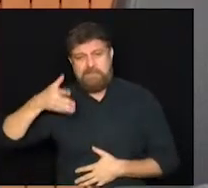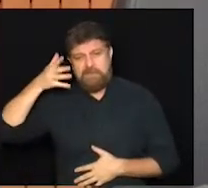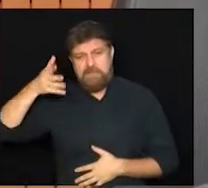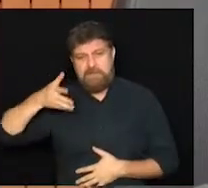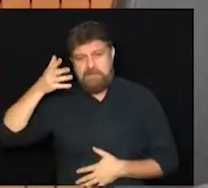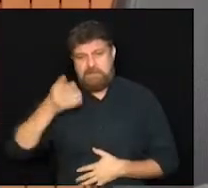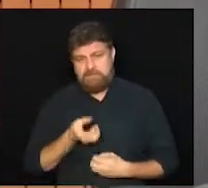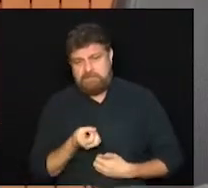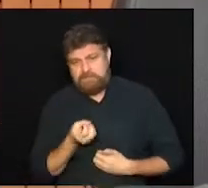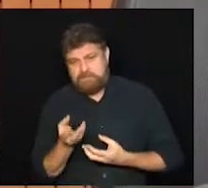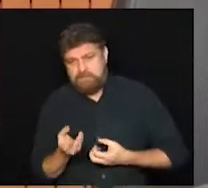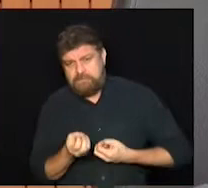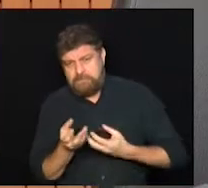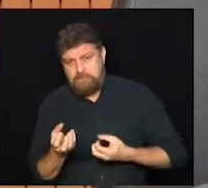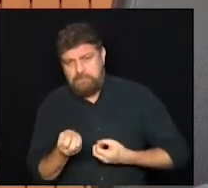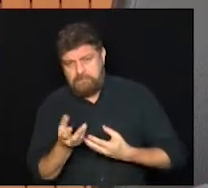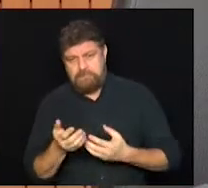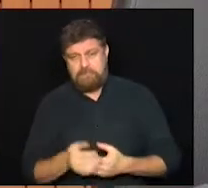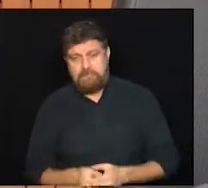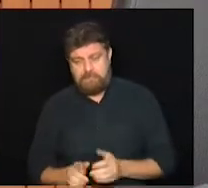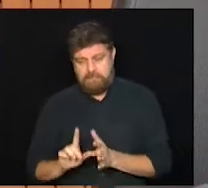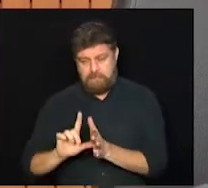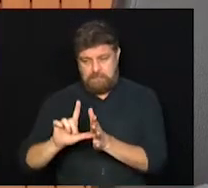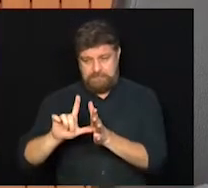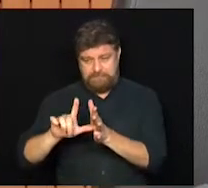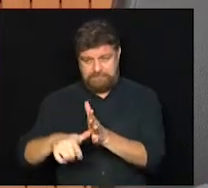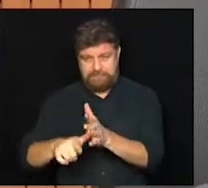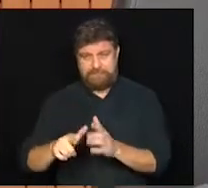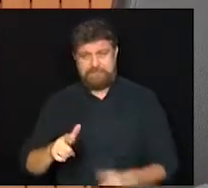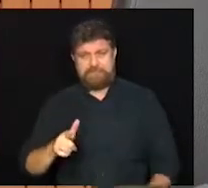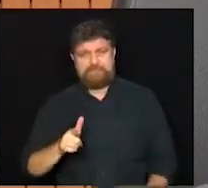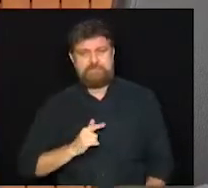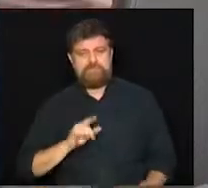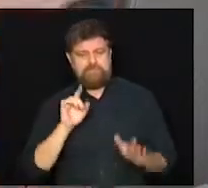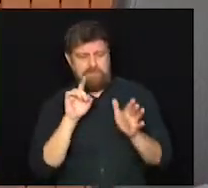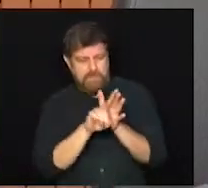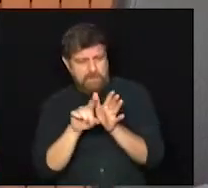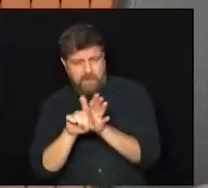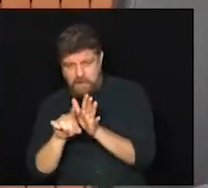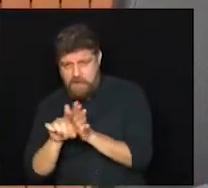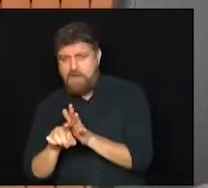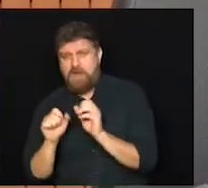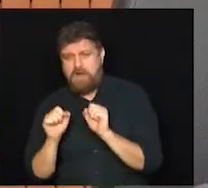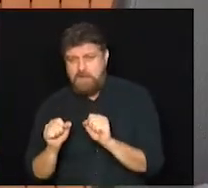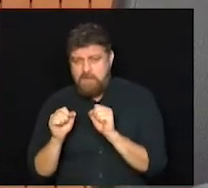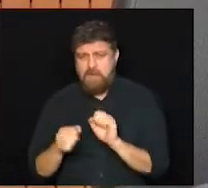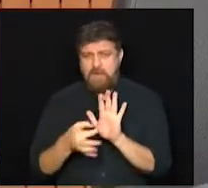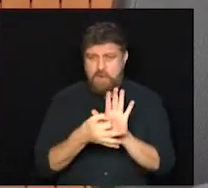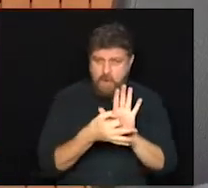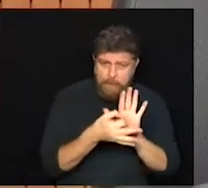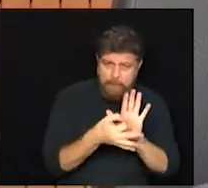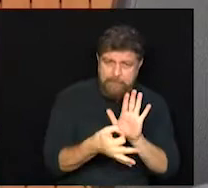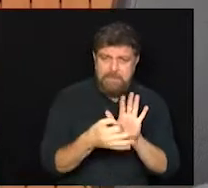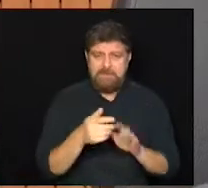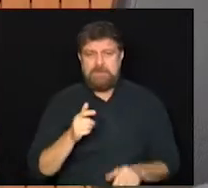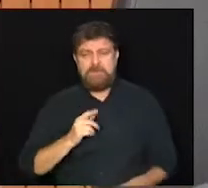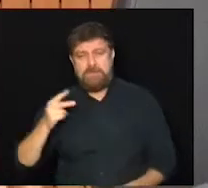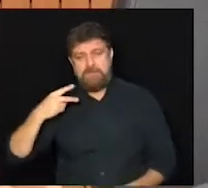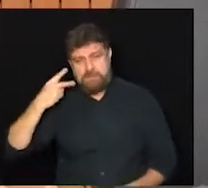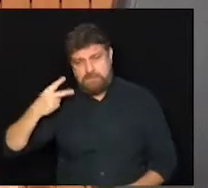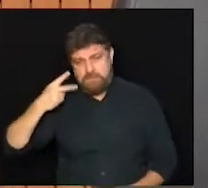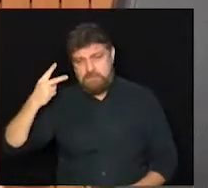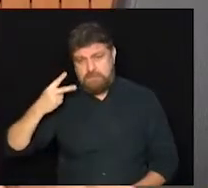né? Após isso, nós abrimos os questionamentos, observações, comentários dos